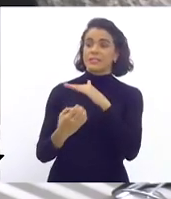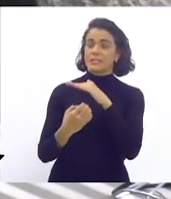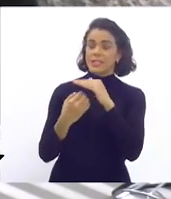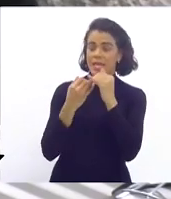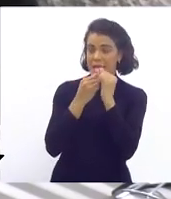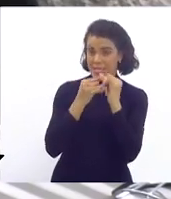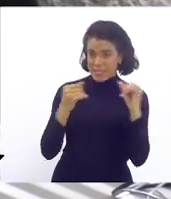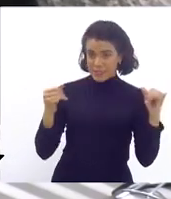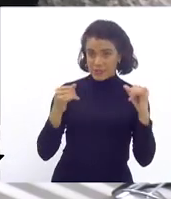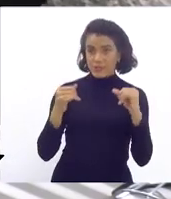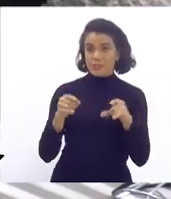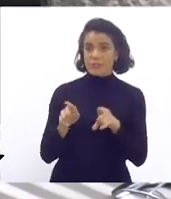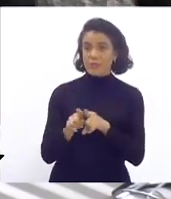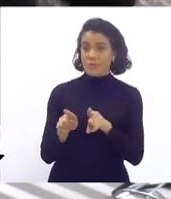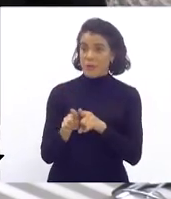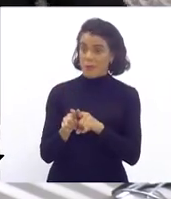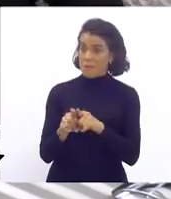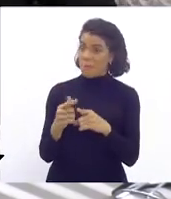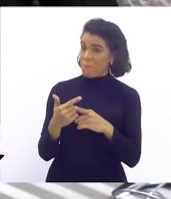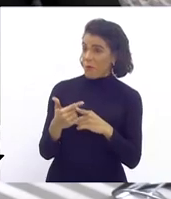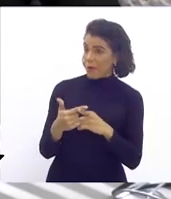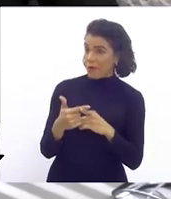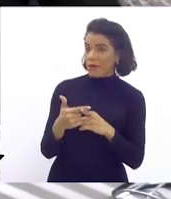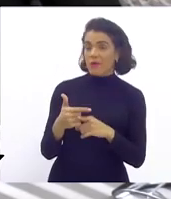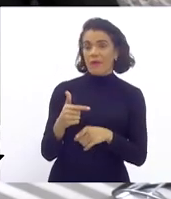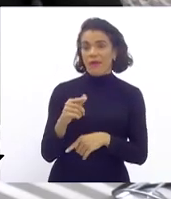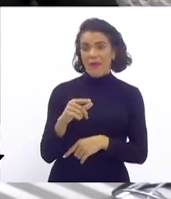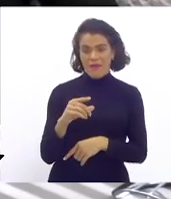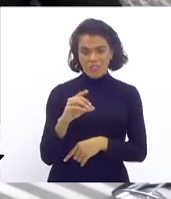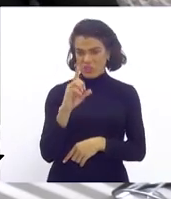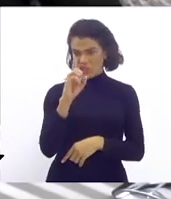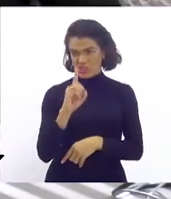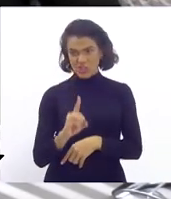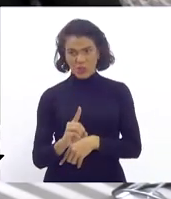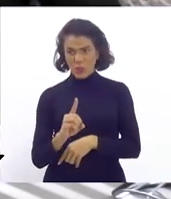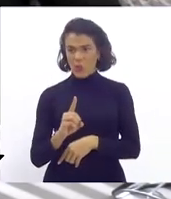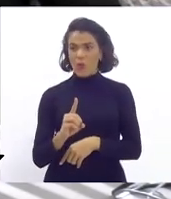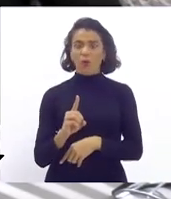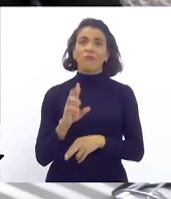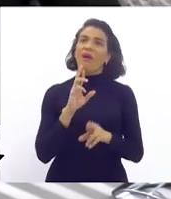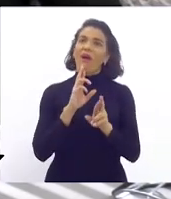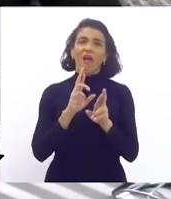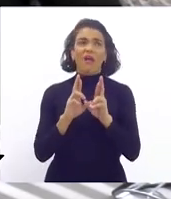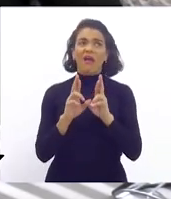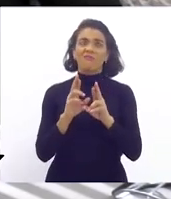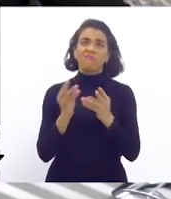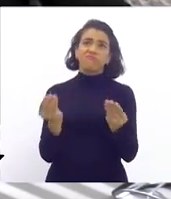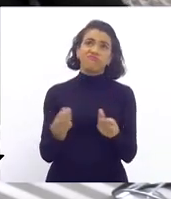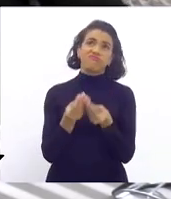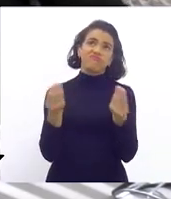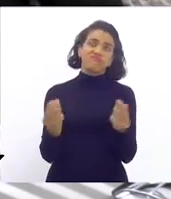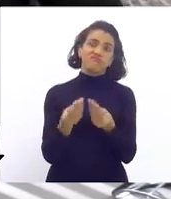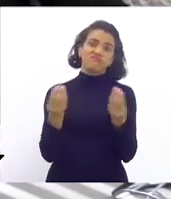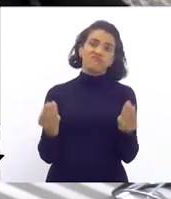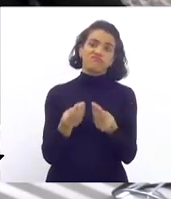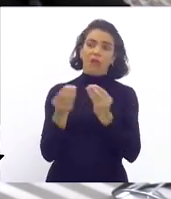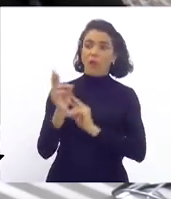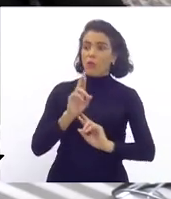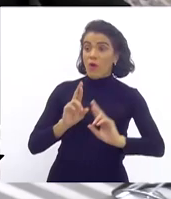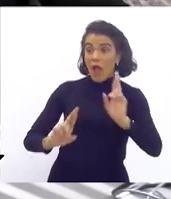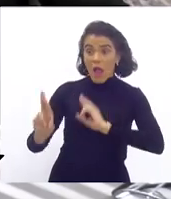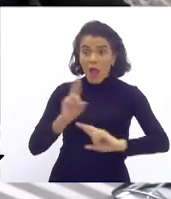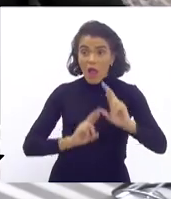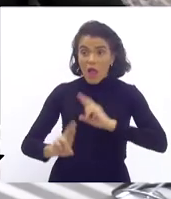condução coercitiva da Kátia porque vim para cá diretor que vão vir com resposta genéricas e não vão responder os nossos